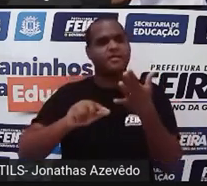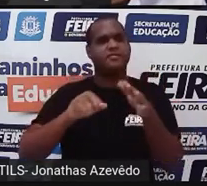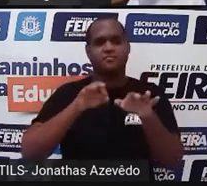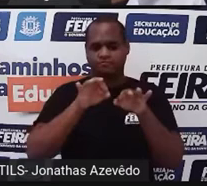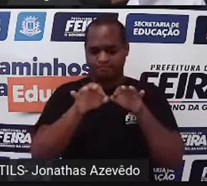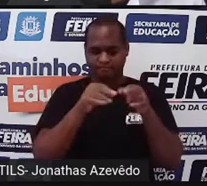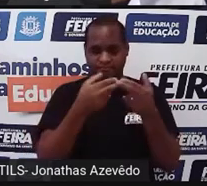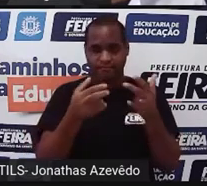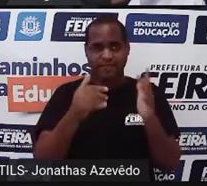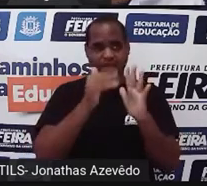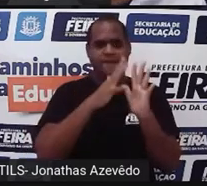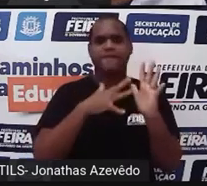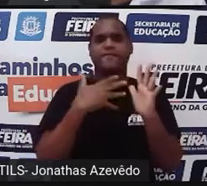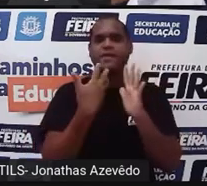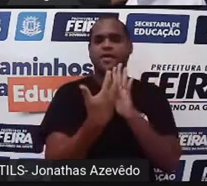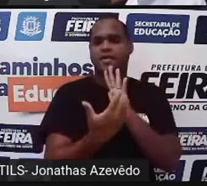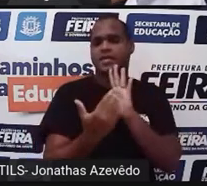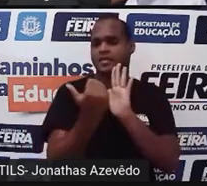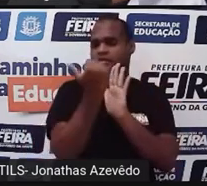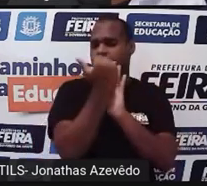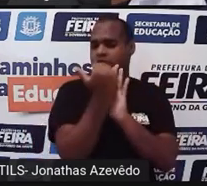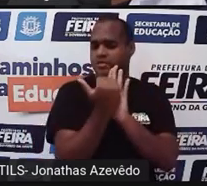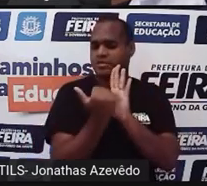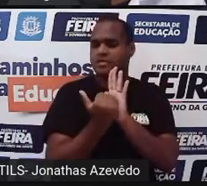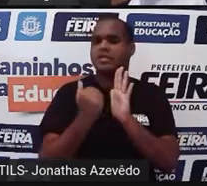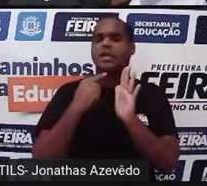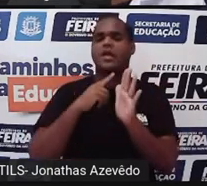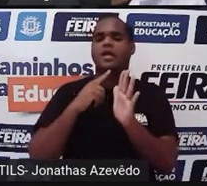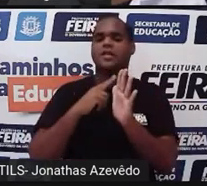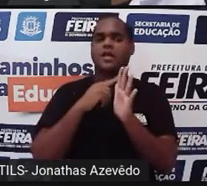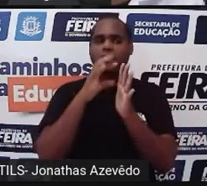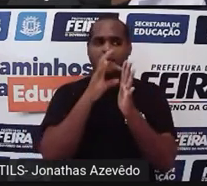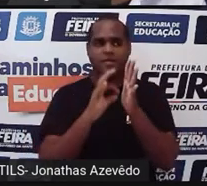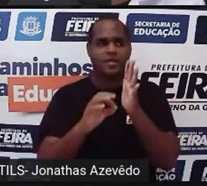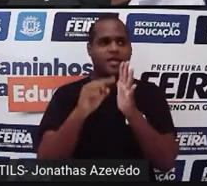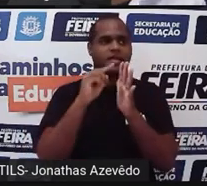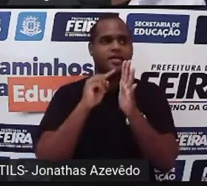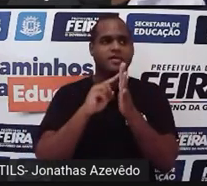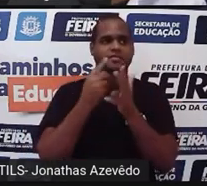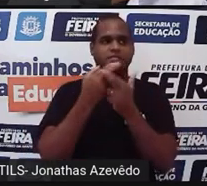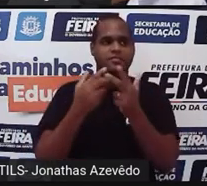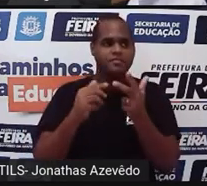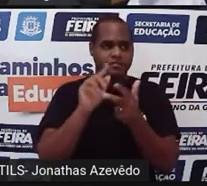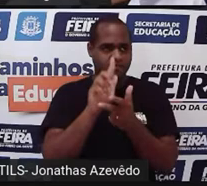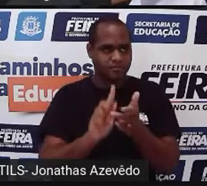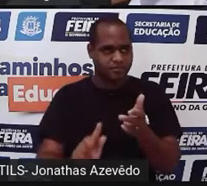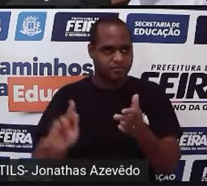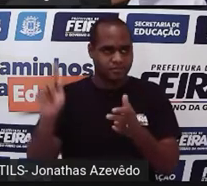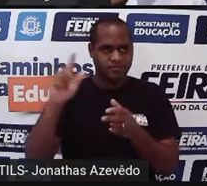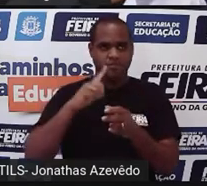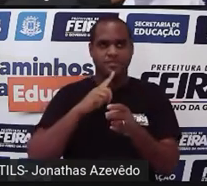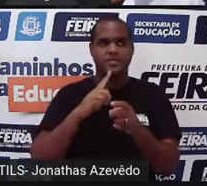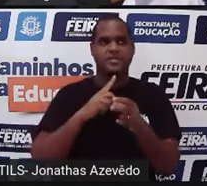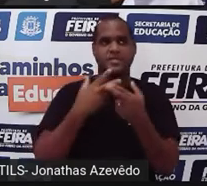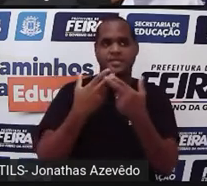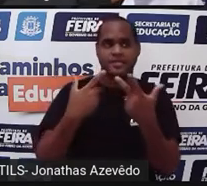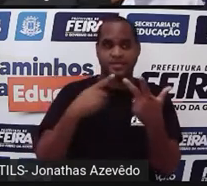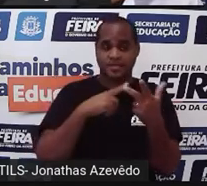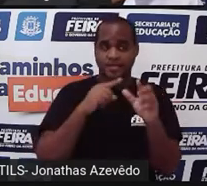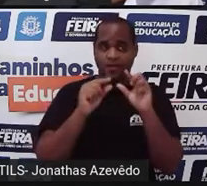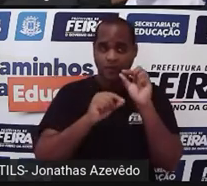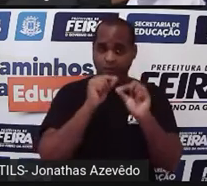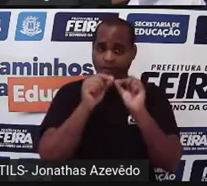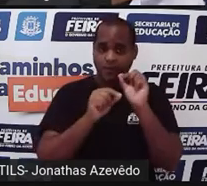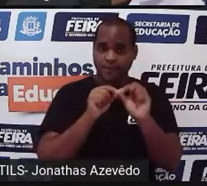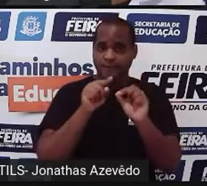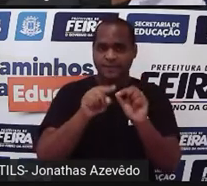organizá-los em tabelas, listas, diagramas, quadros e gráficos. Tá bom? Uma parte do que está aí a gente vai aprender